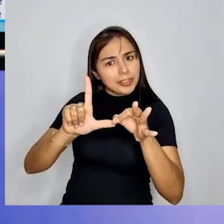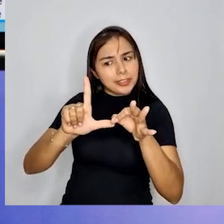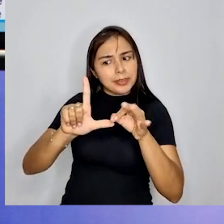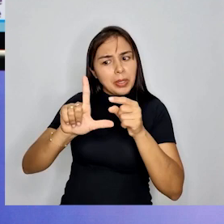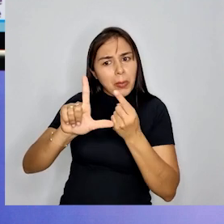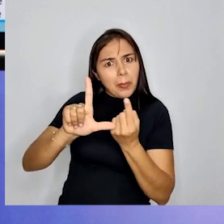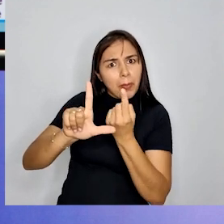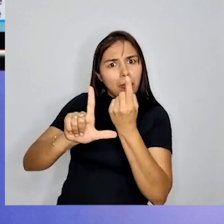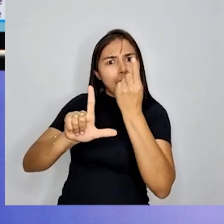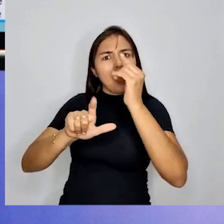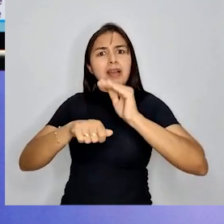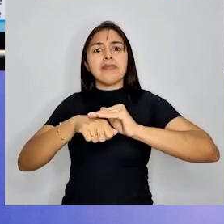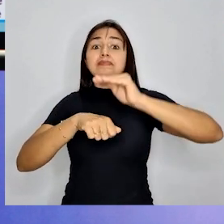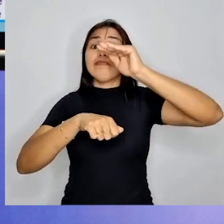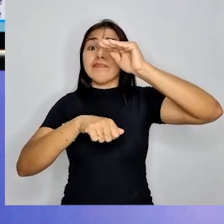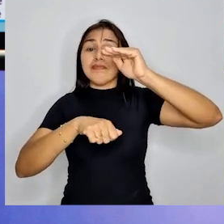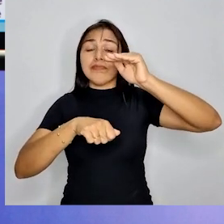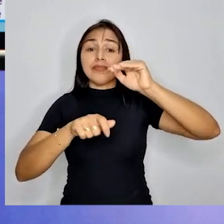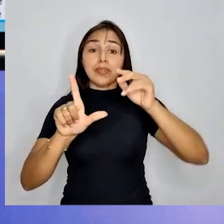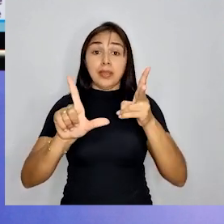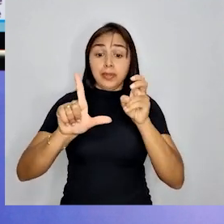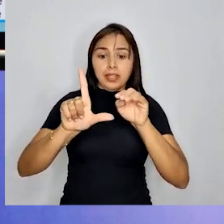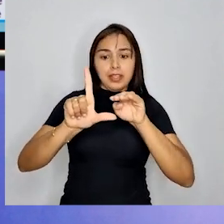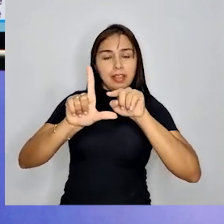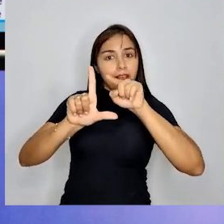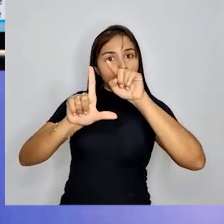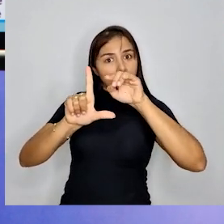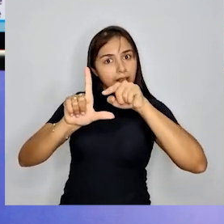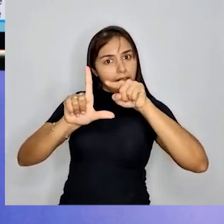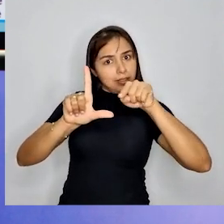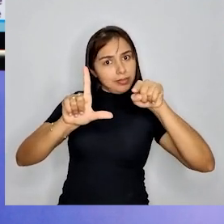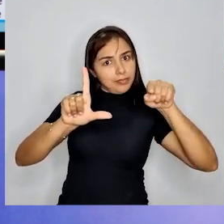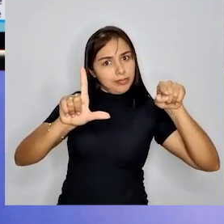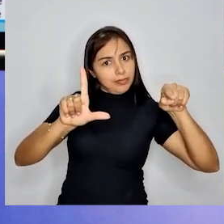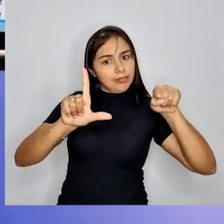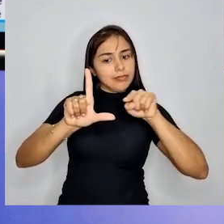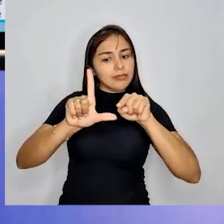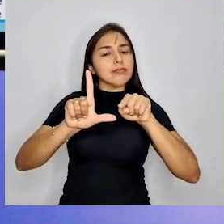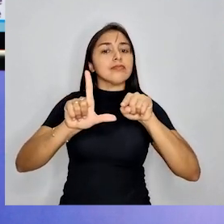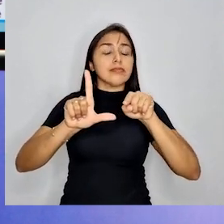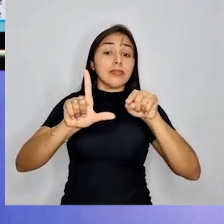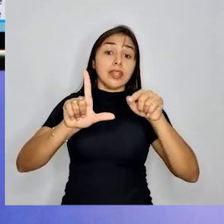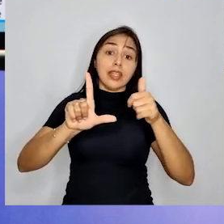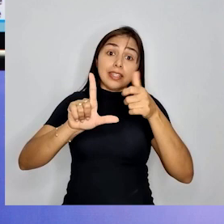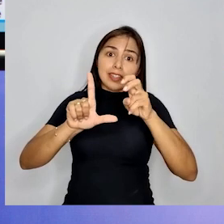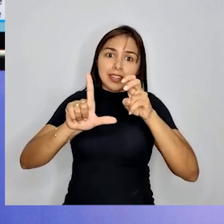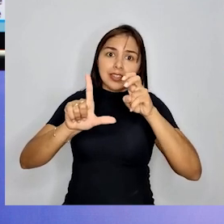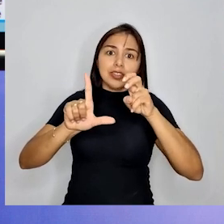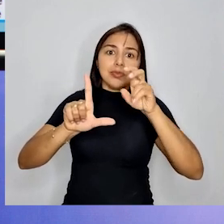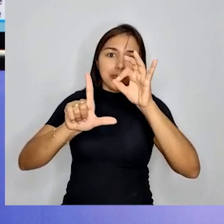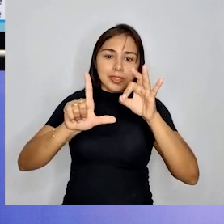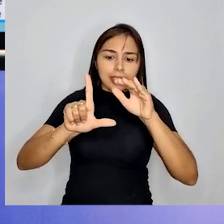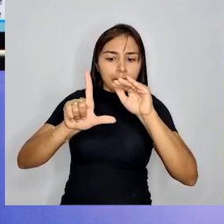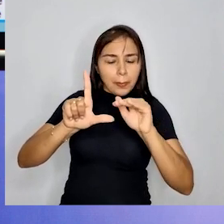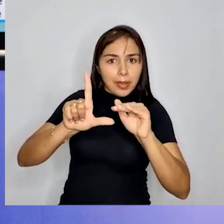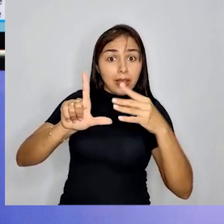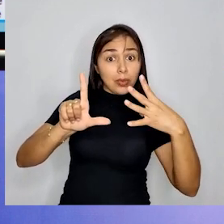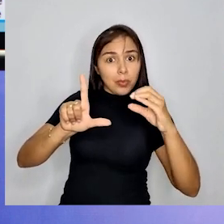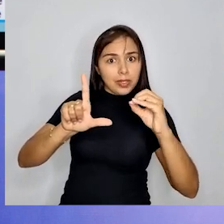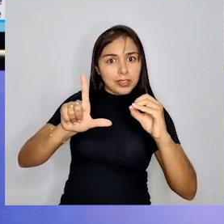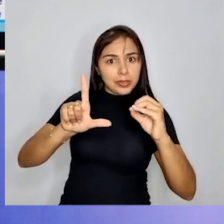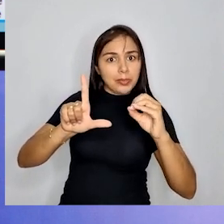aqui a linha dos 20% né um pouco mais abaixo seria os 15% um pouco abaixo aqui eu tenho os novos